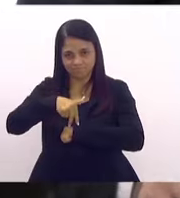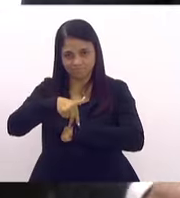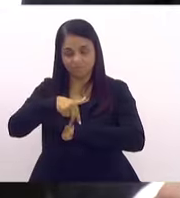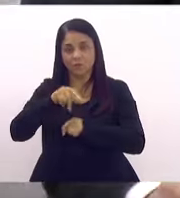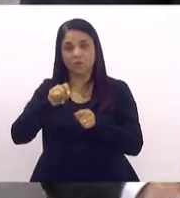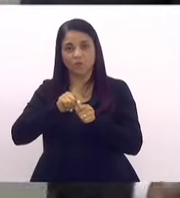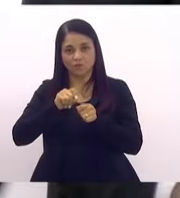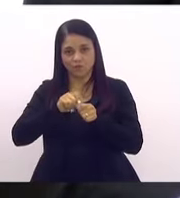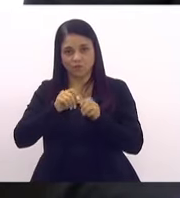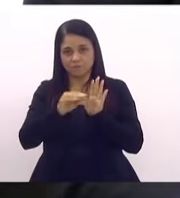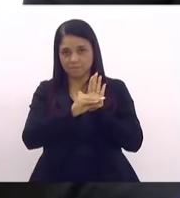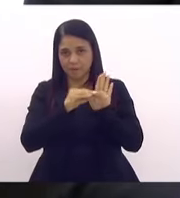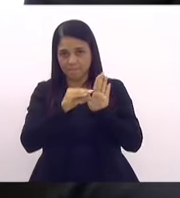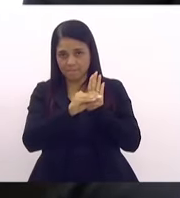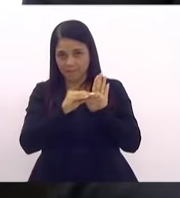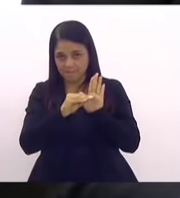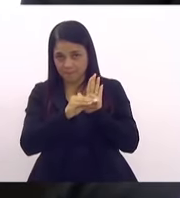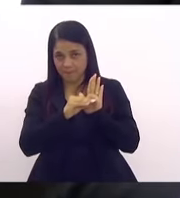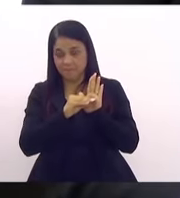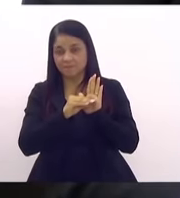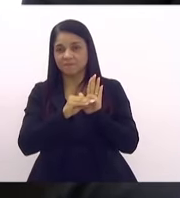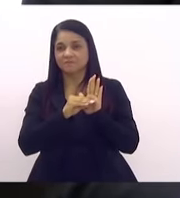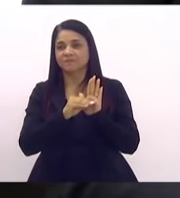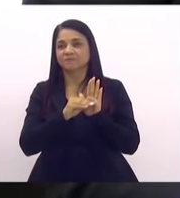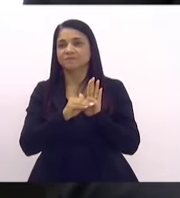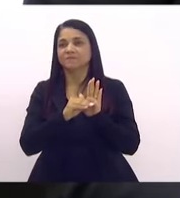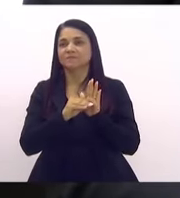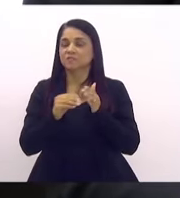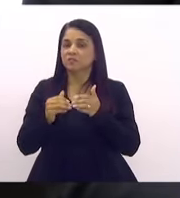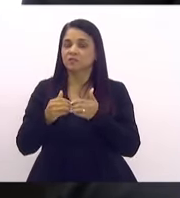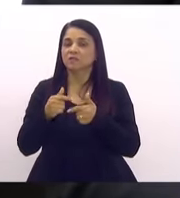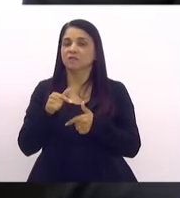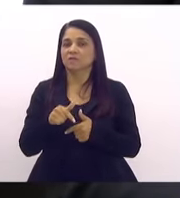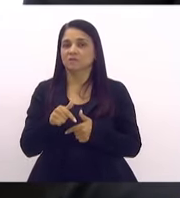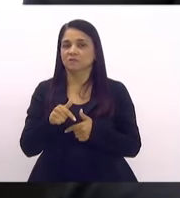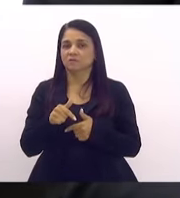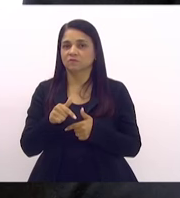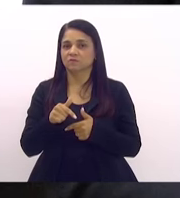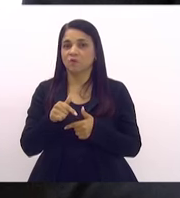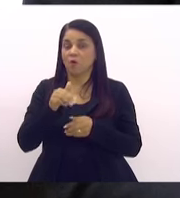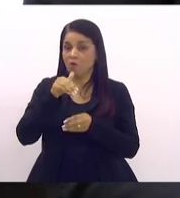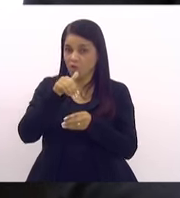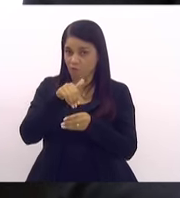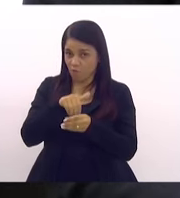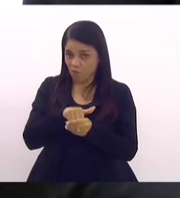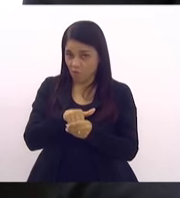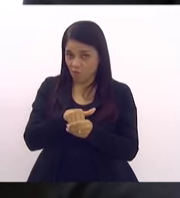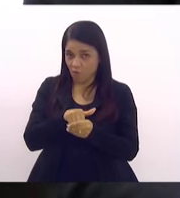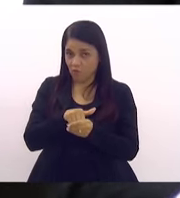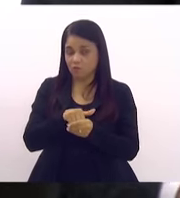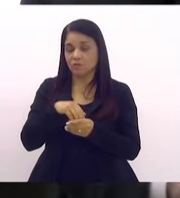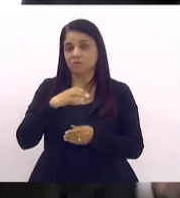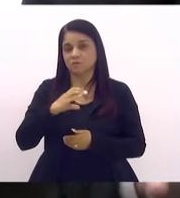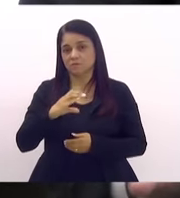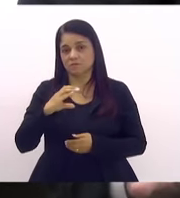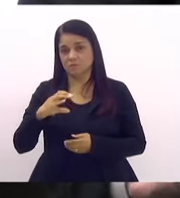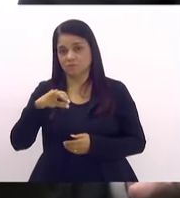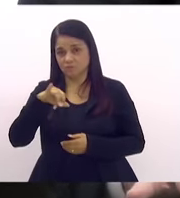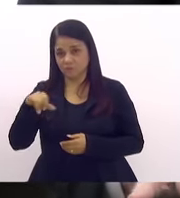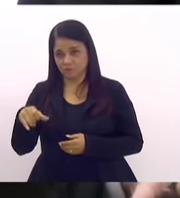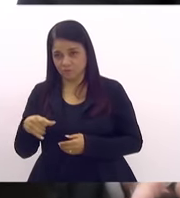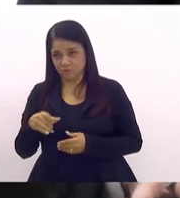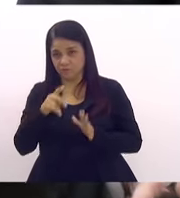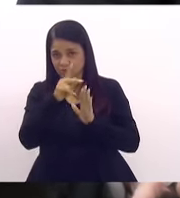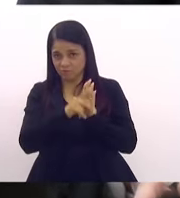fiz é a seguinte, não é? A gente submete ao voto da CCJ, mas